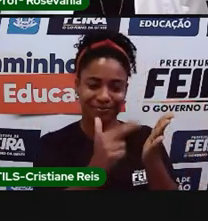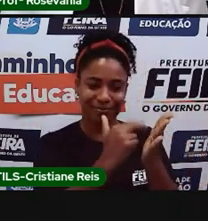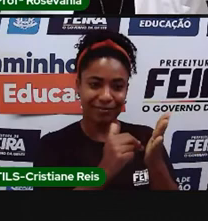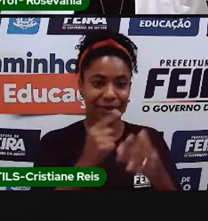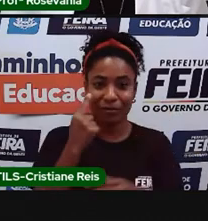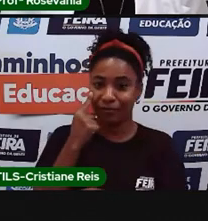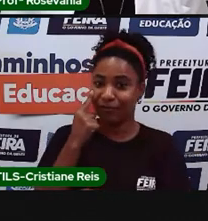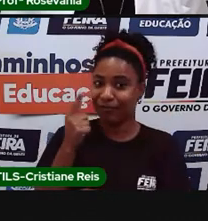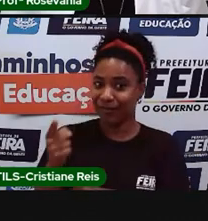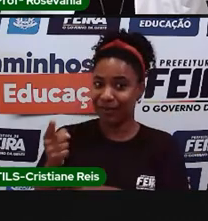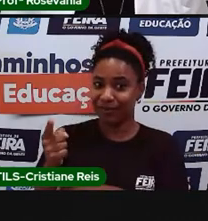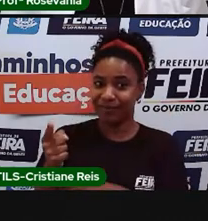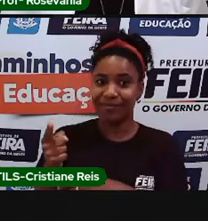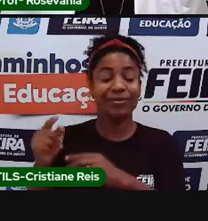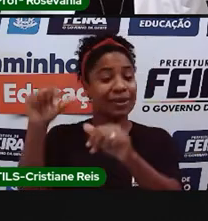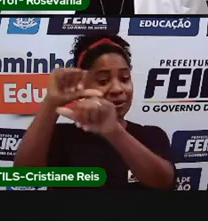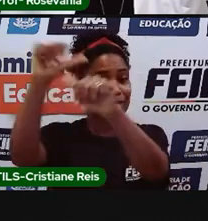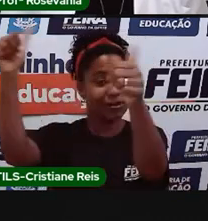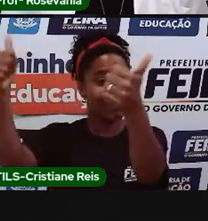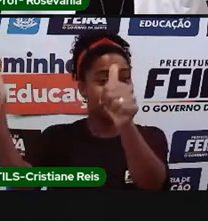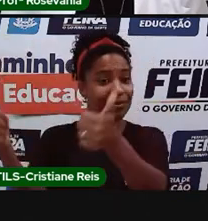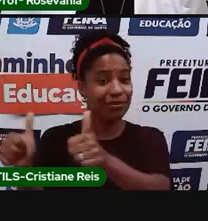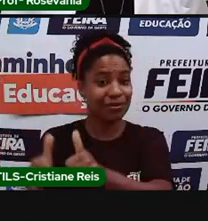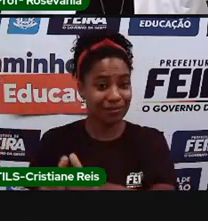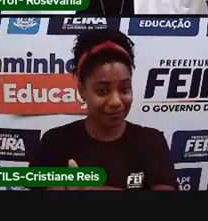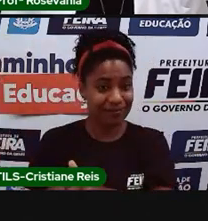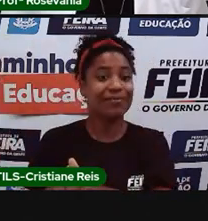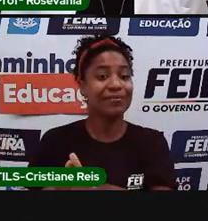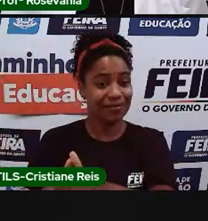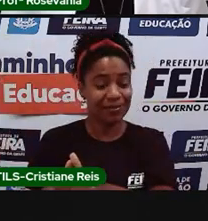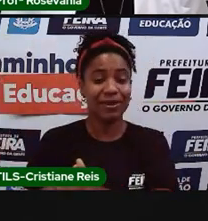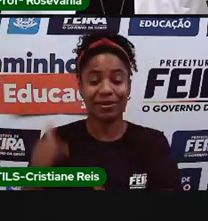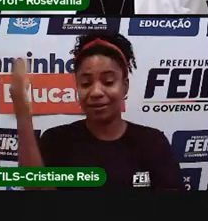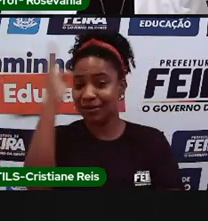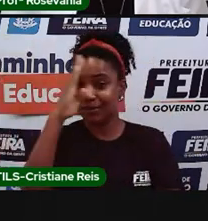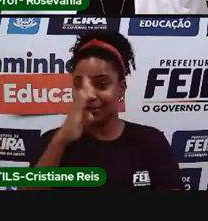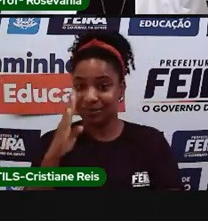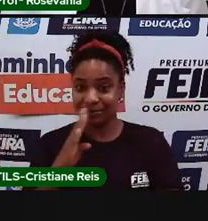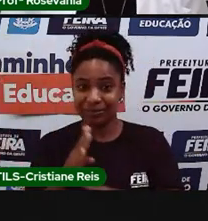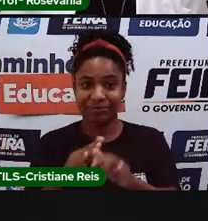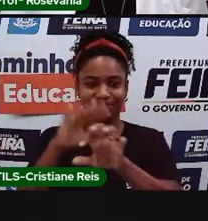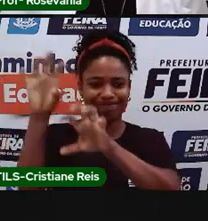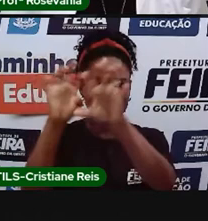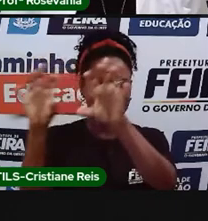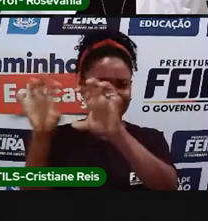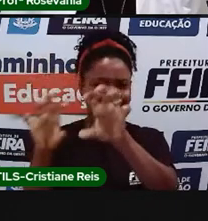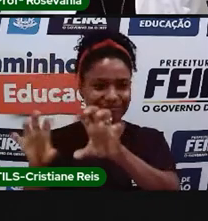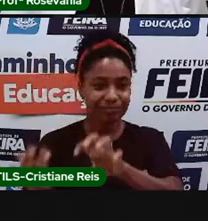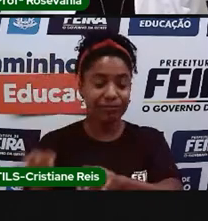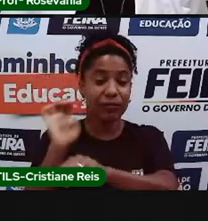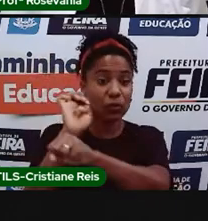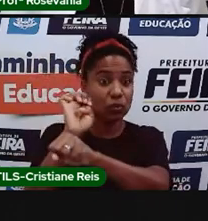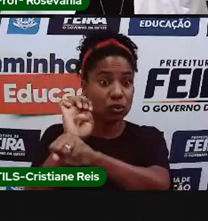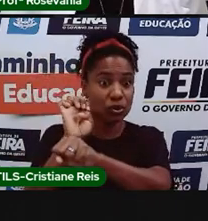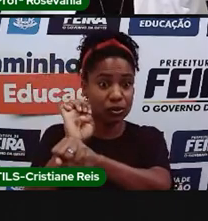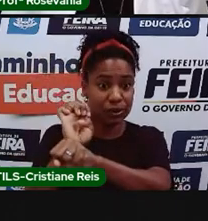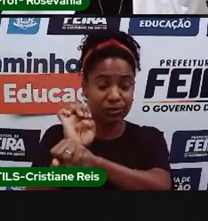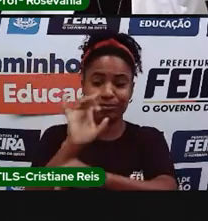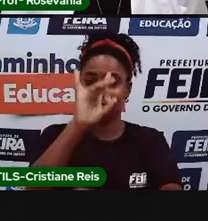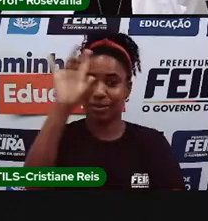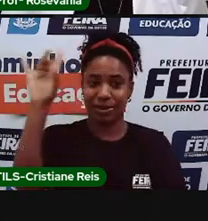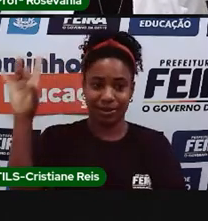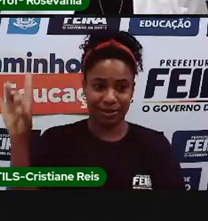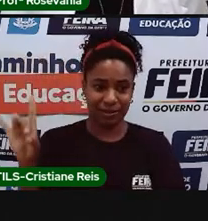simplesinho, mas vocês estão vendo aí a divisão, né, que é feita aí dos estados, onde eles vão se encaixar. Então, elas são